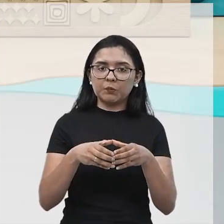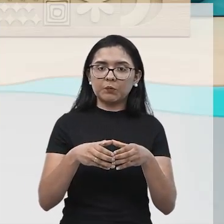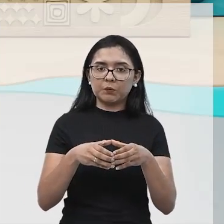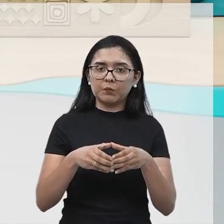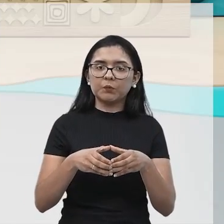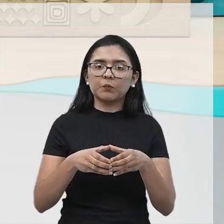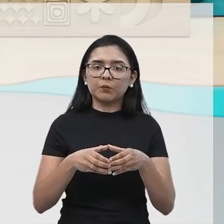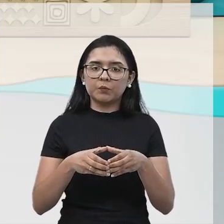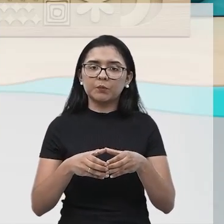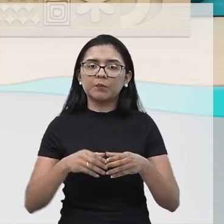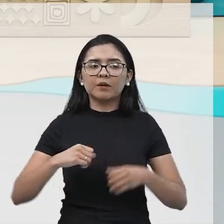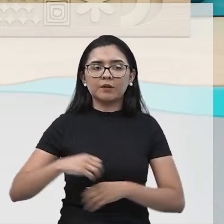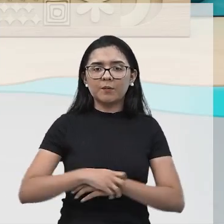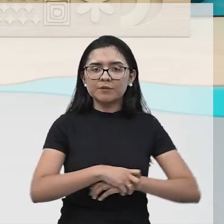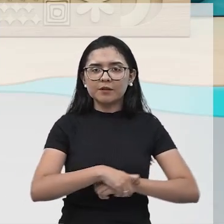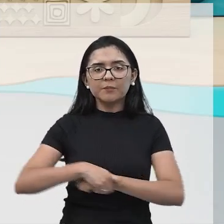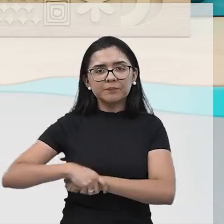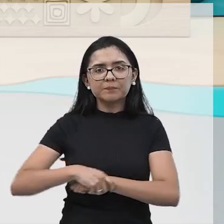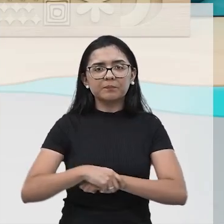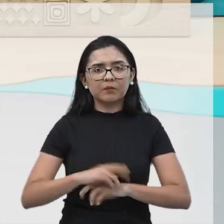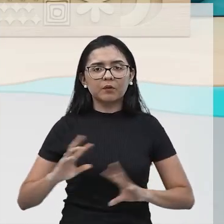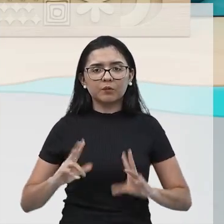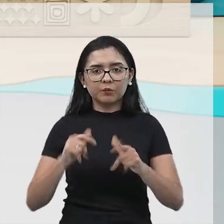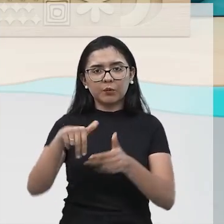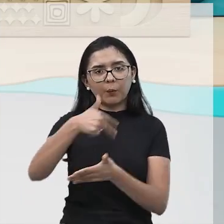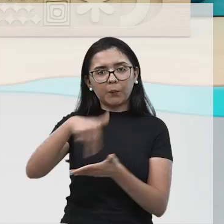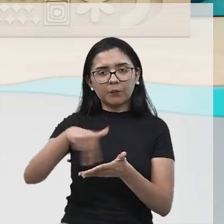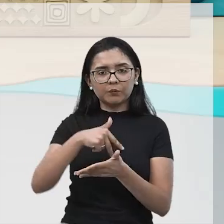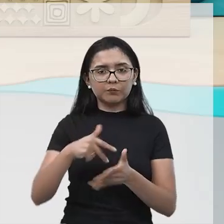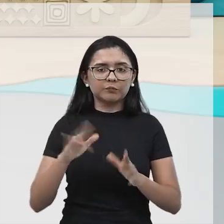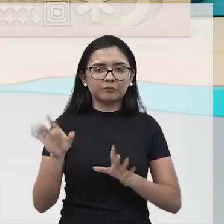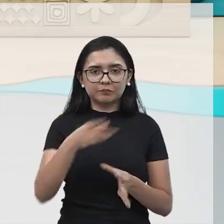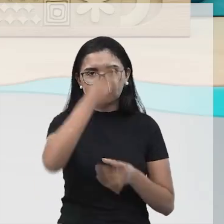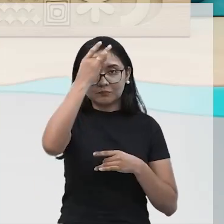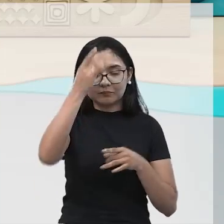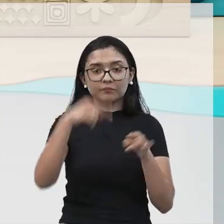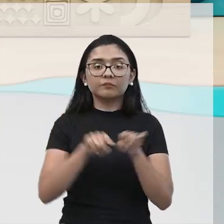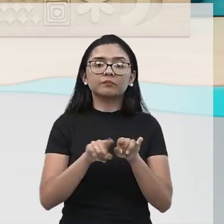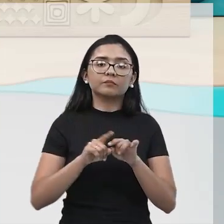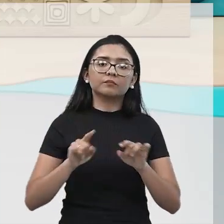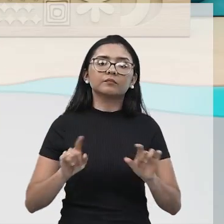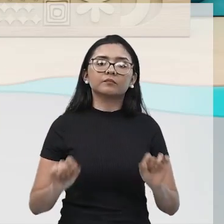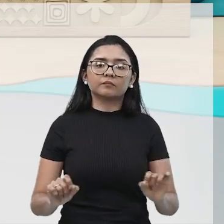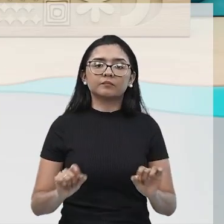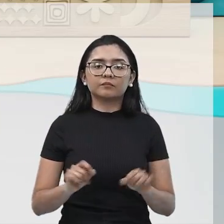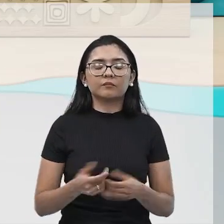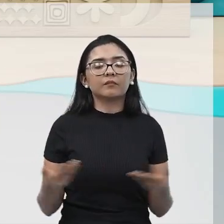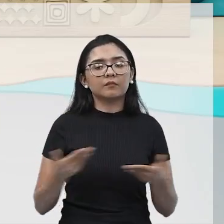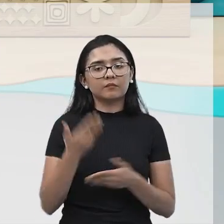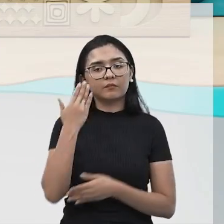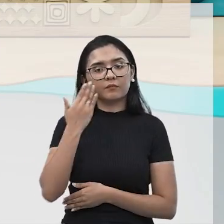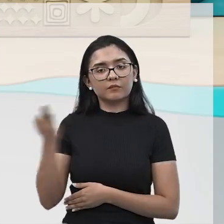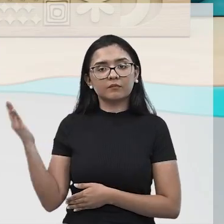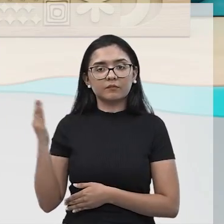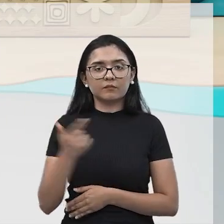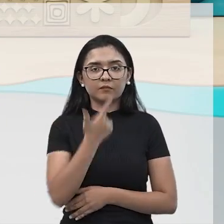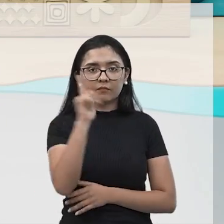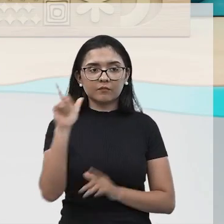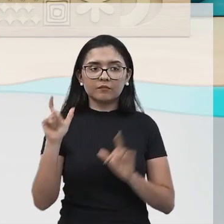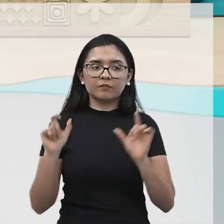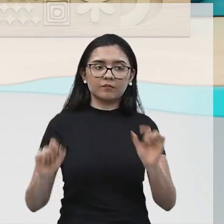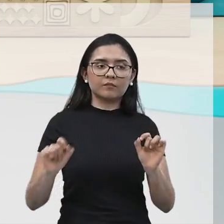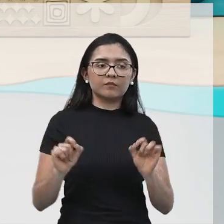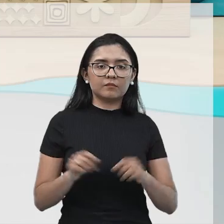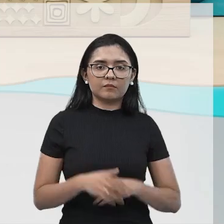de quadrilha, todos caracterizados. Depois nós temos uma outra encenação